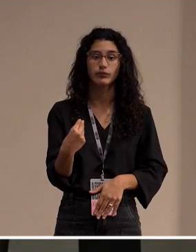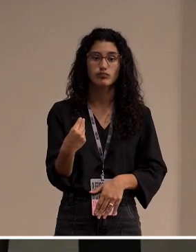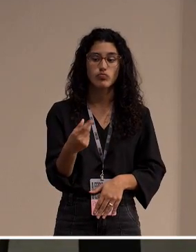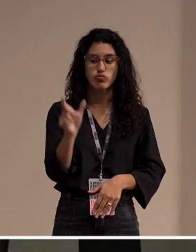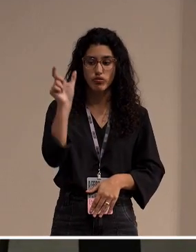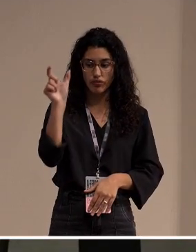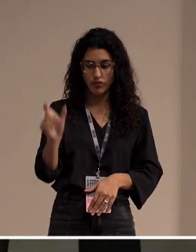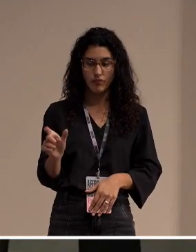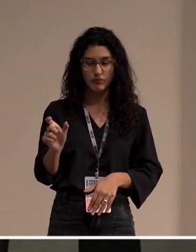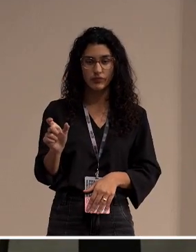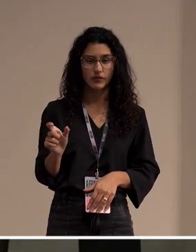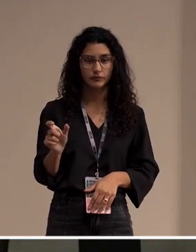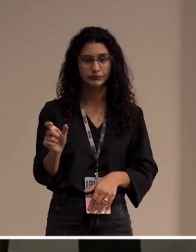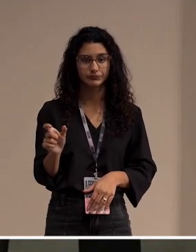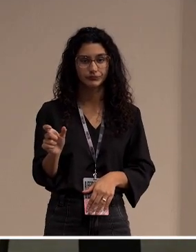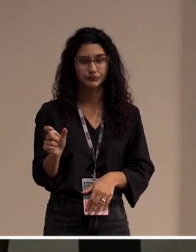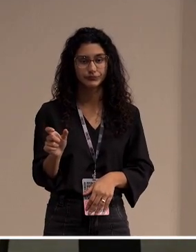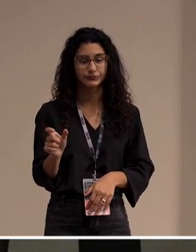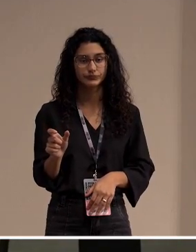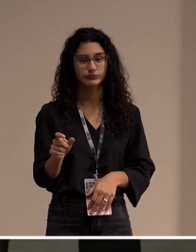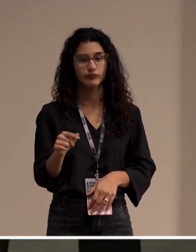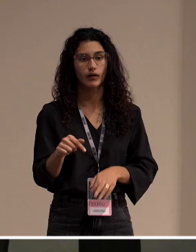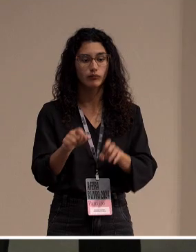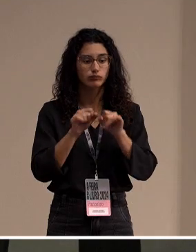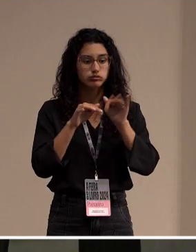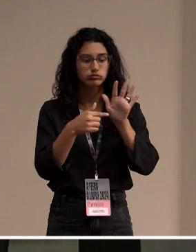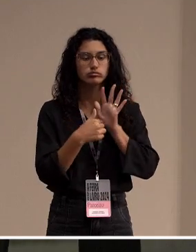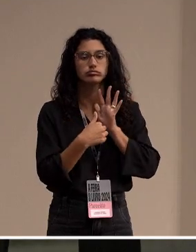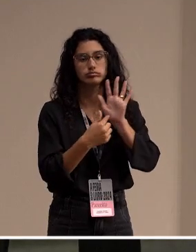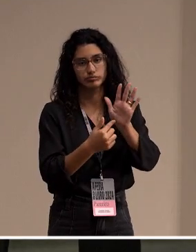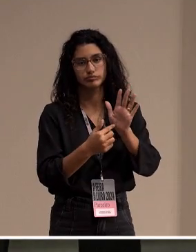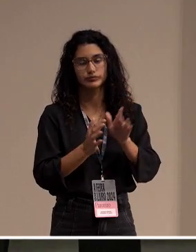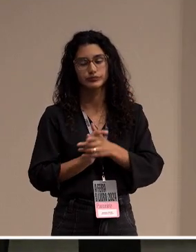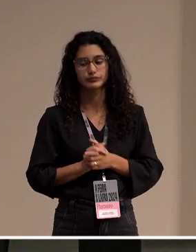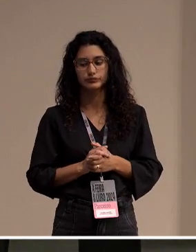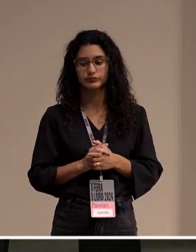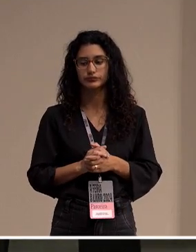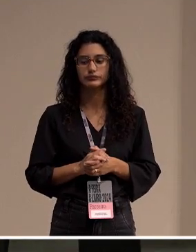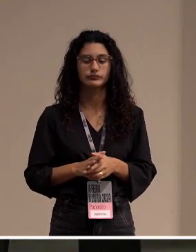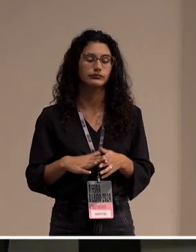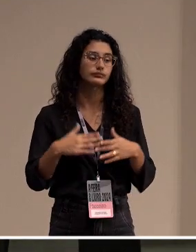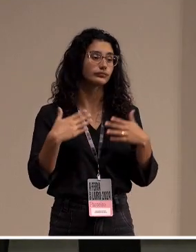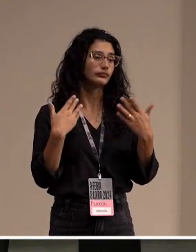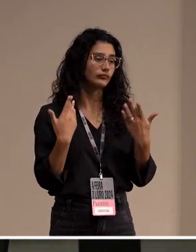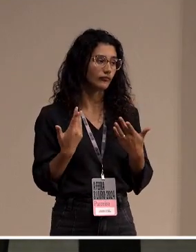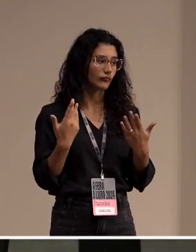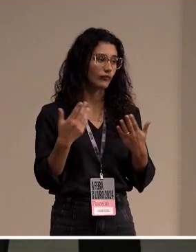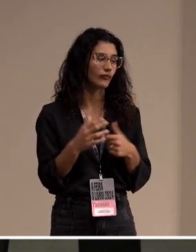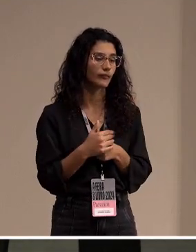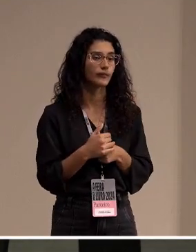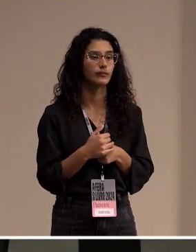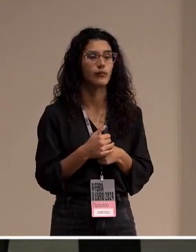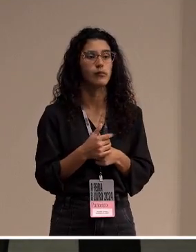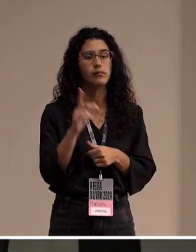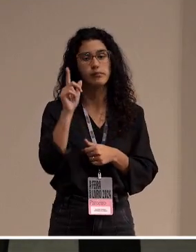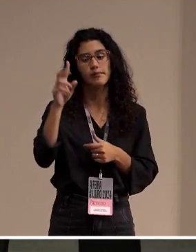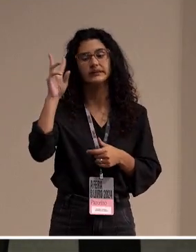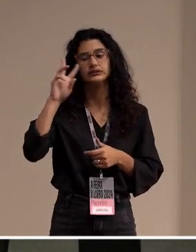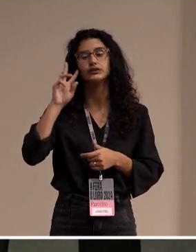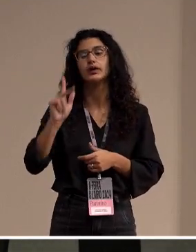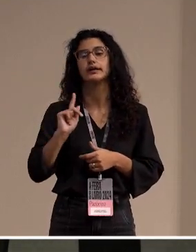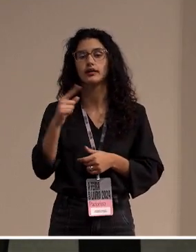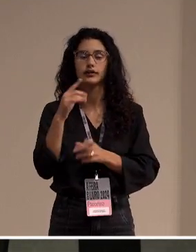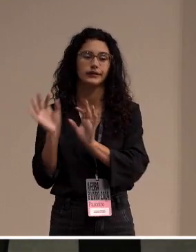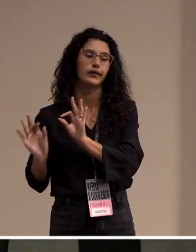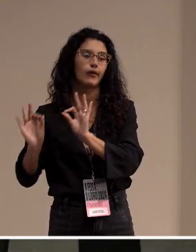diplomatas, a coisa repercutiu. E aí, né, enfim, são aquelas histórias que a